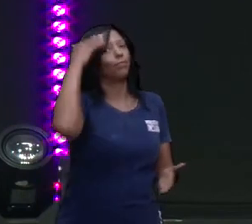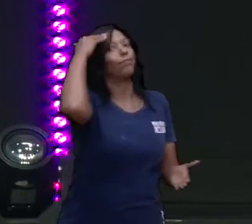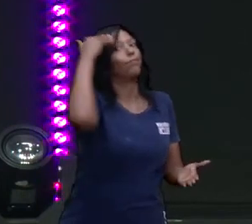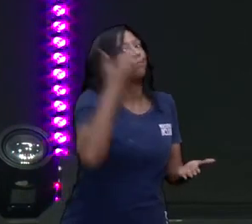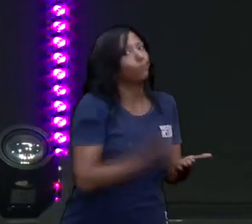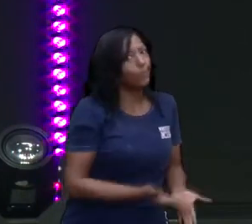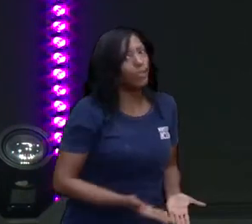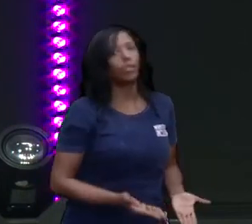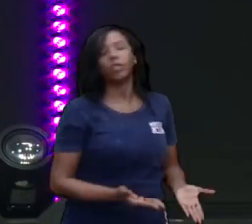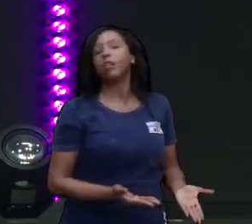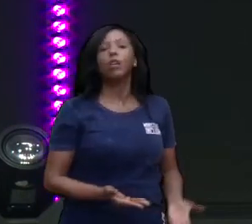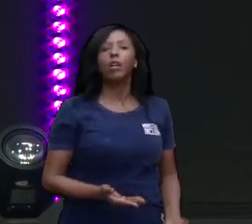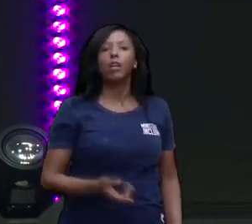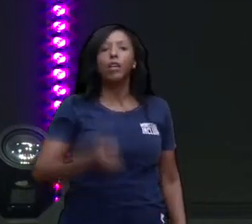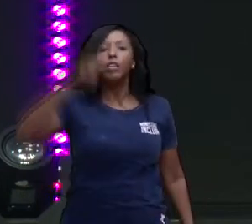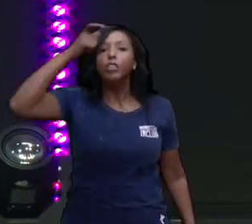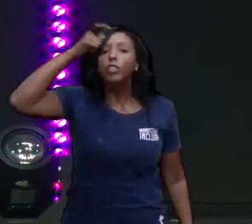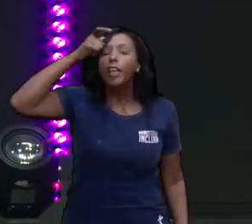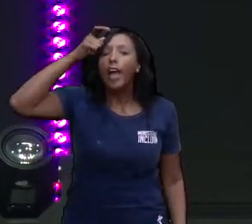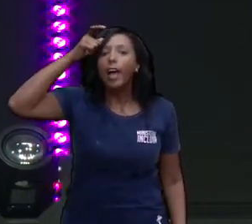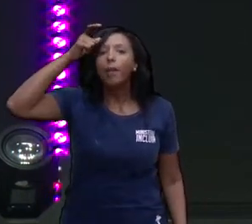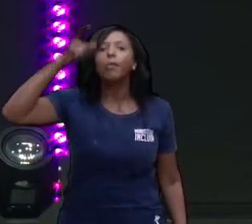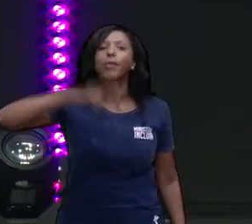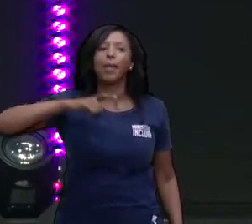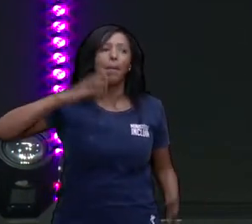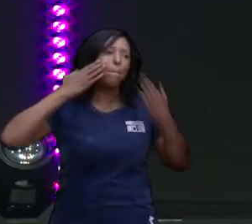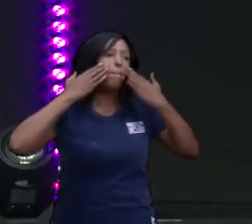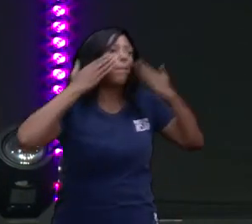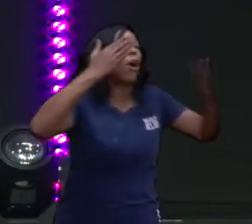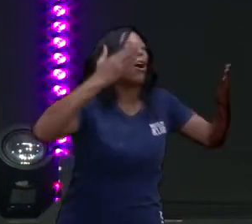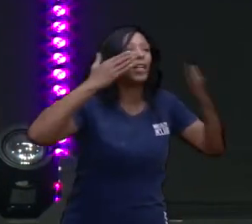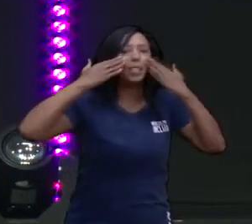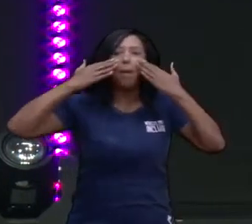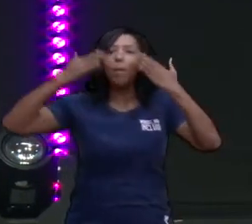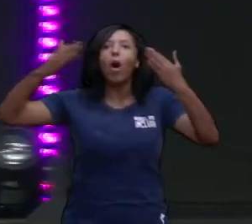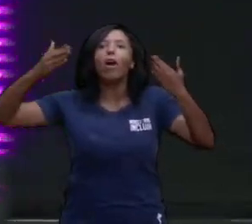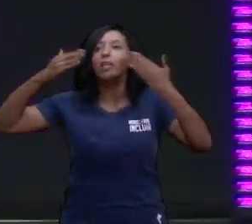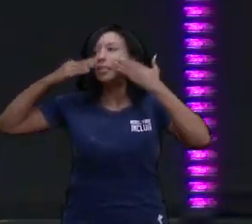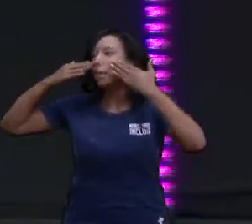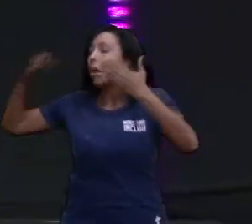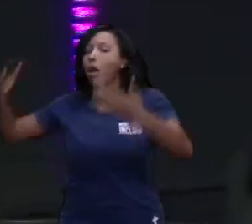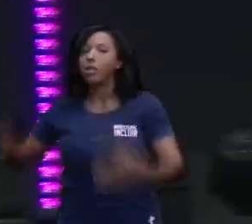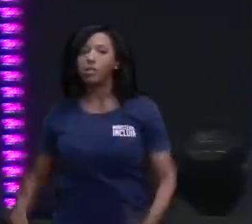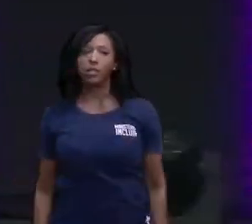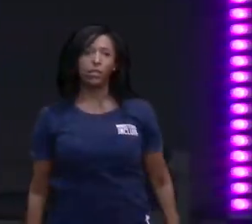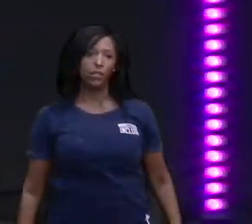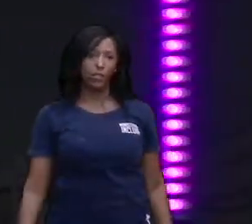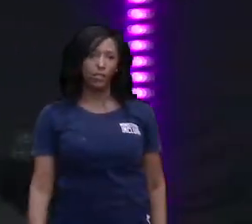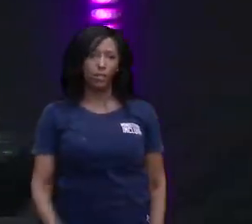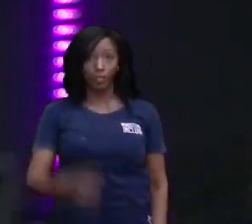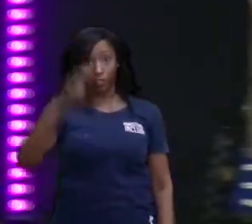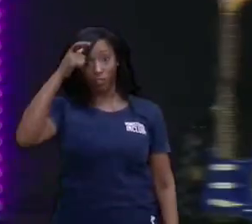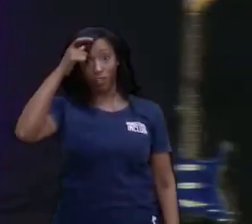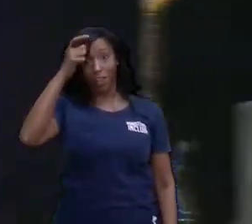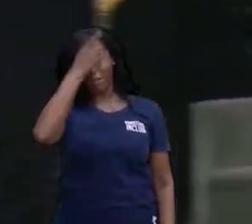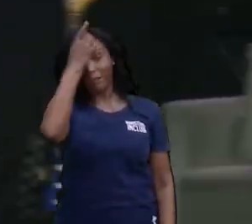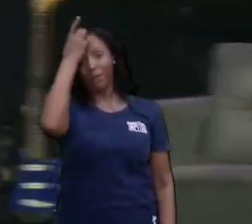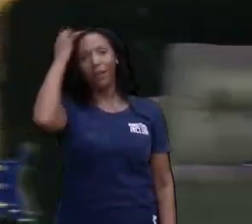diabo vive se promovendo é o diabo é melhor que político em campanha